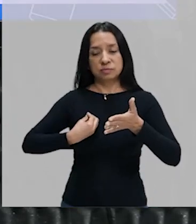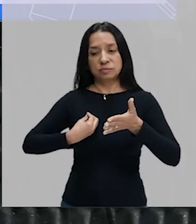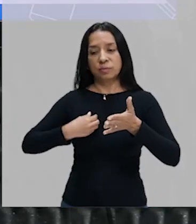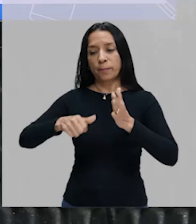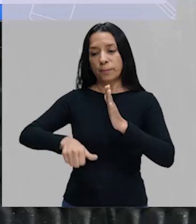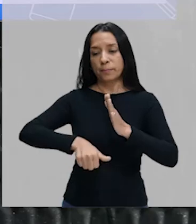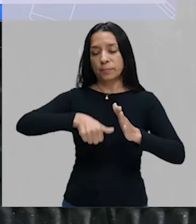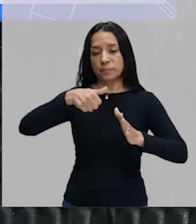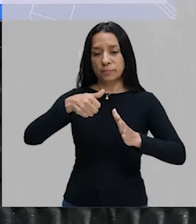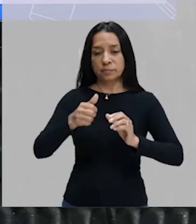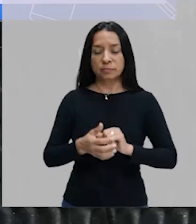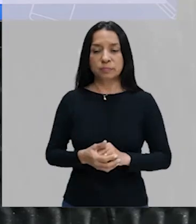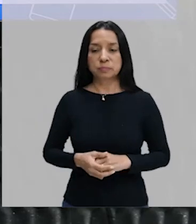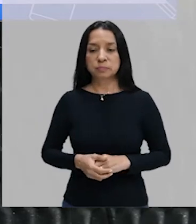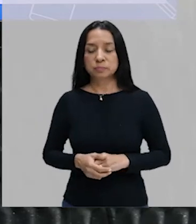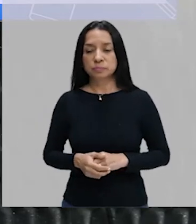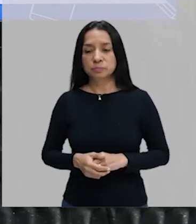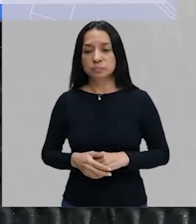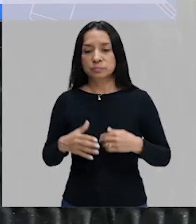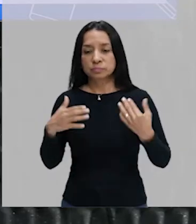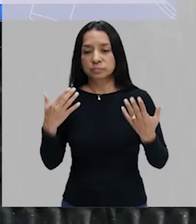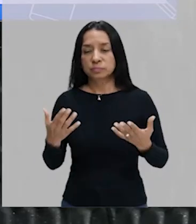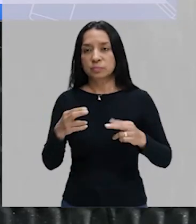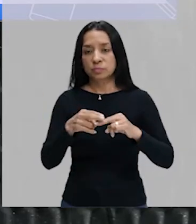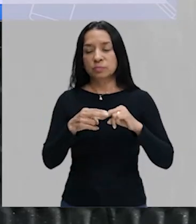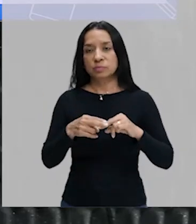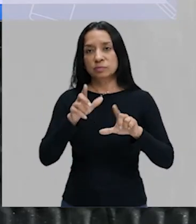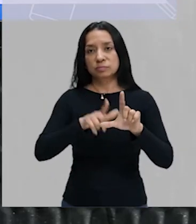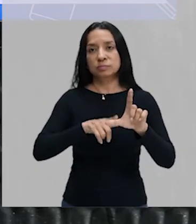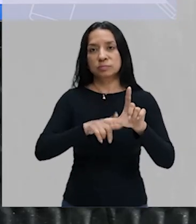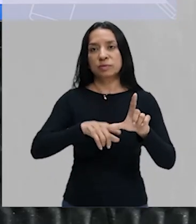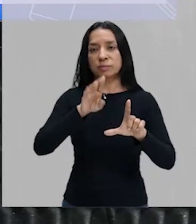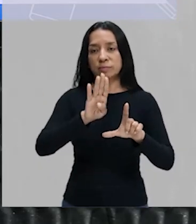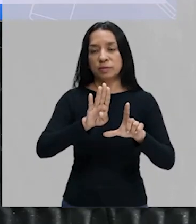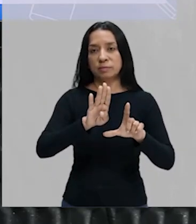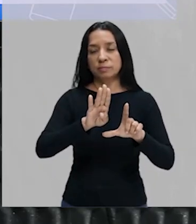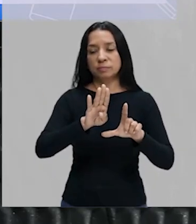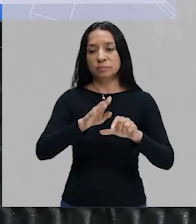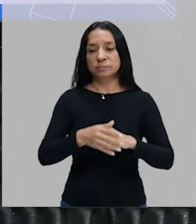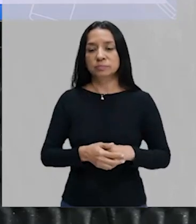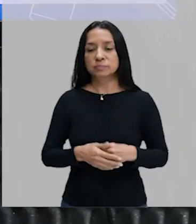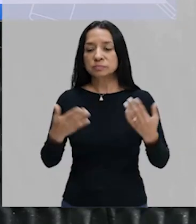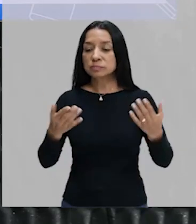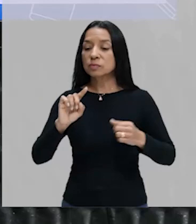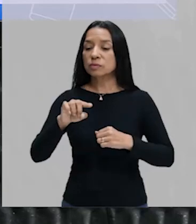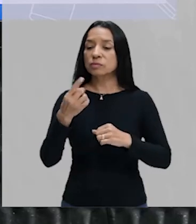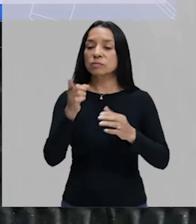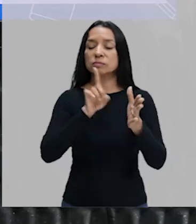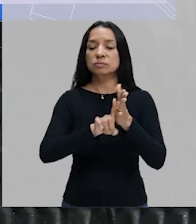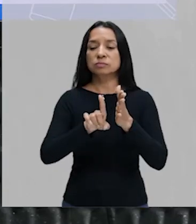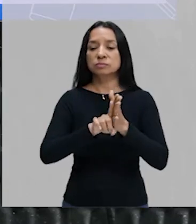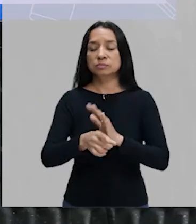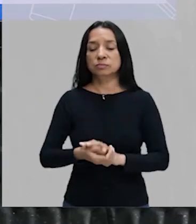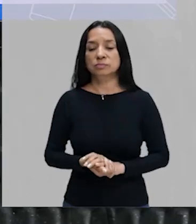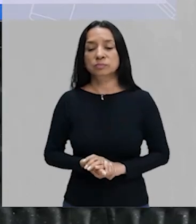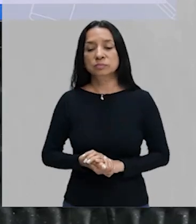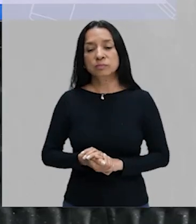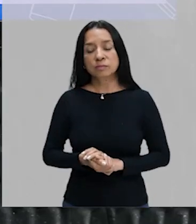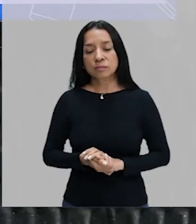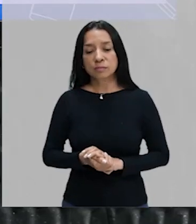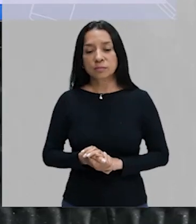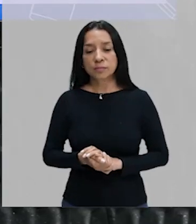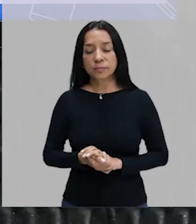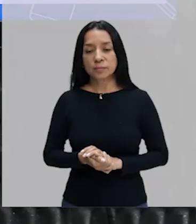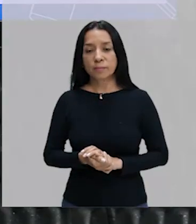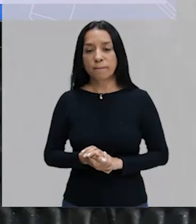fotossíntese ser desenvolvida. Então, é por isso que é a letra B mesmo. Vamos lá para a próxima questão. Sobre